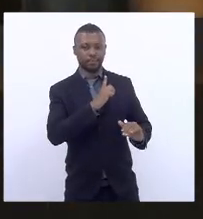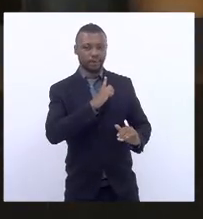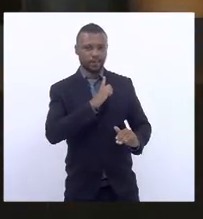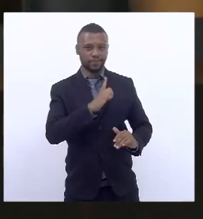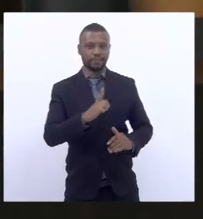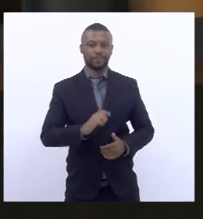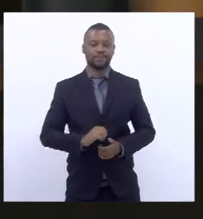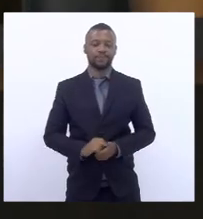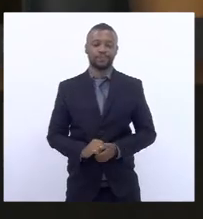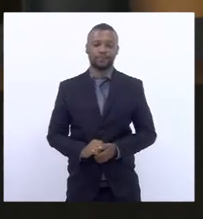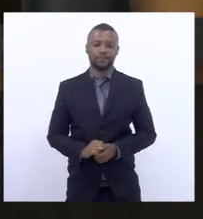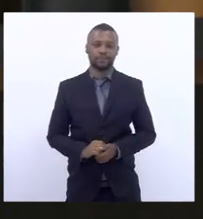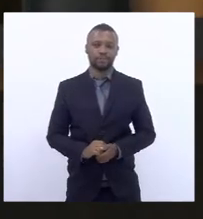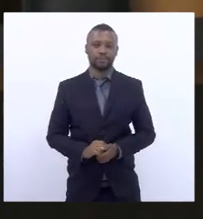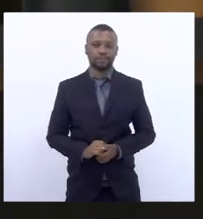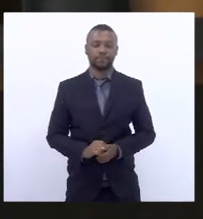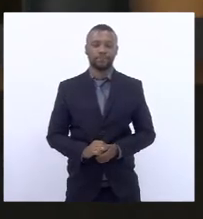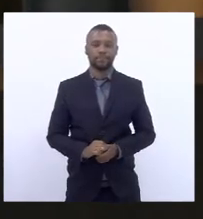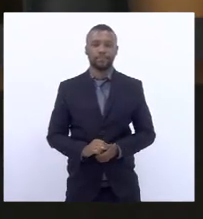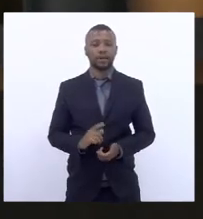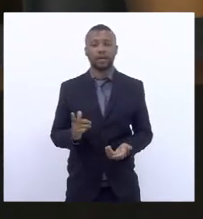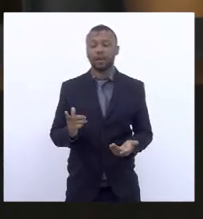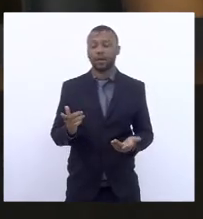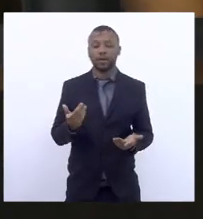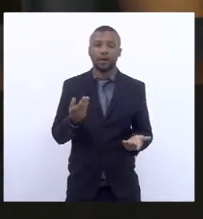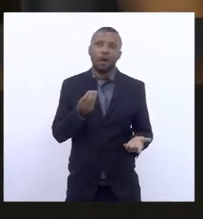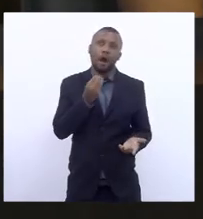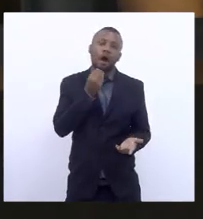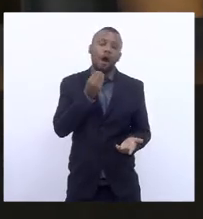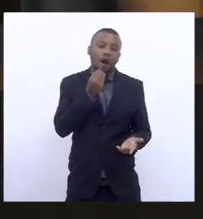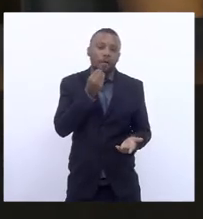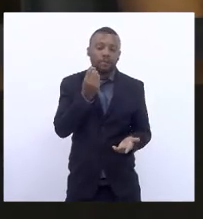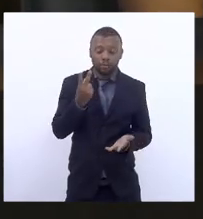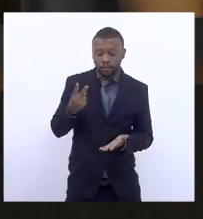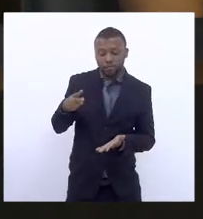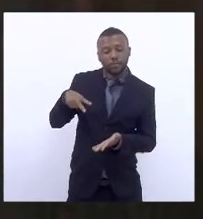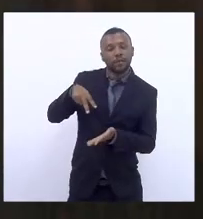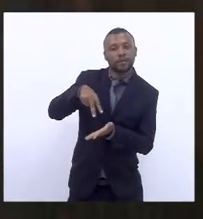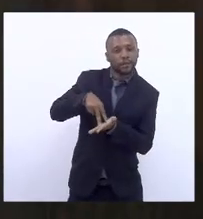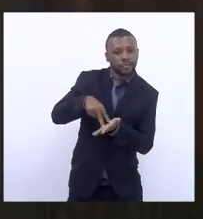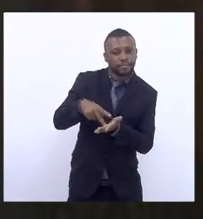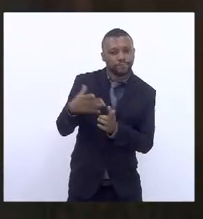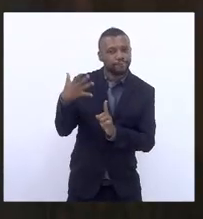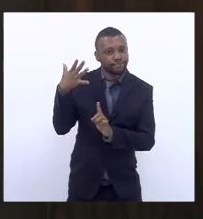E, evidentemente, estou aqui a convite do deputado Valdeque,